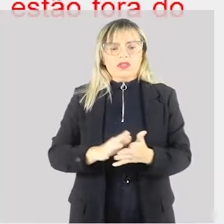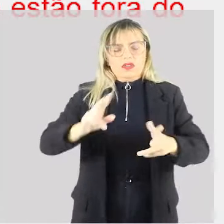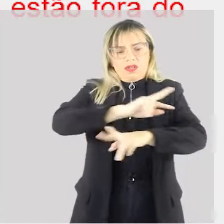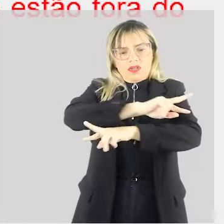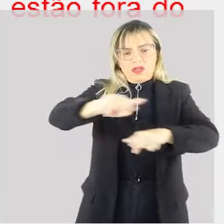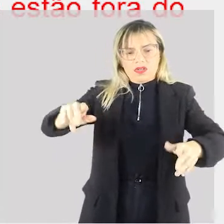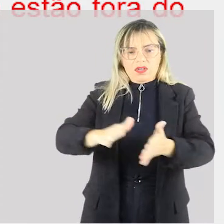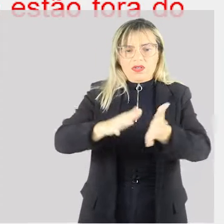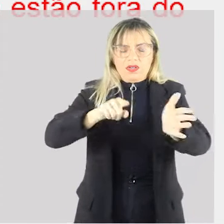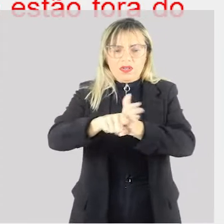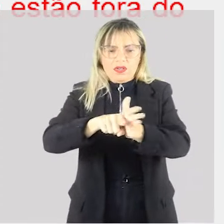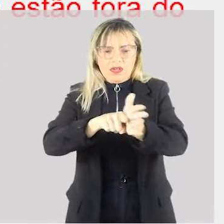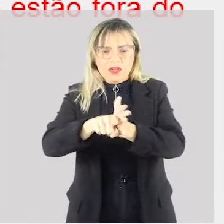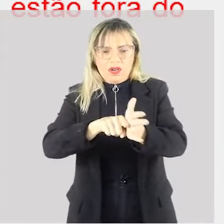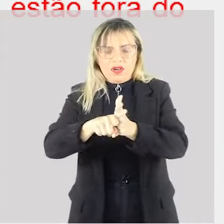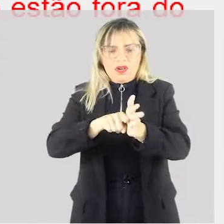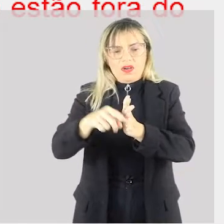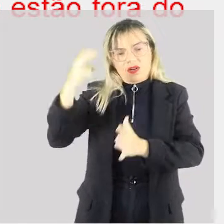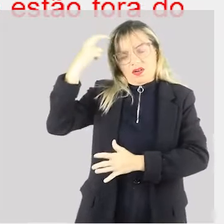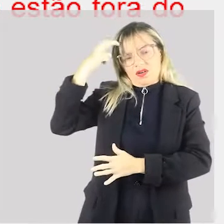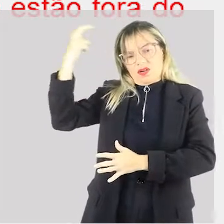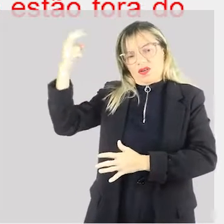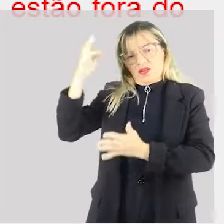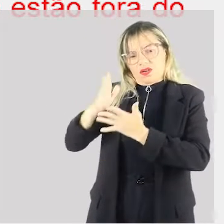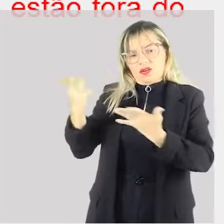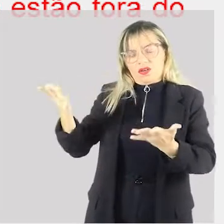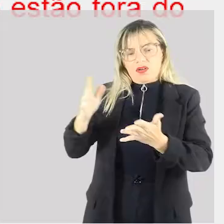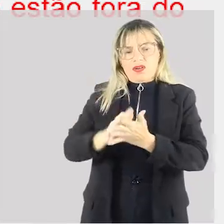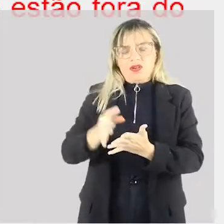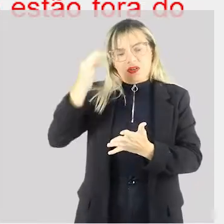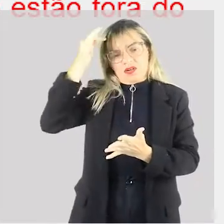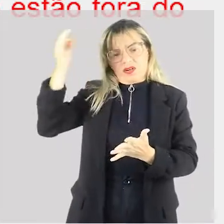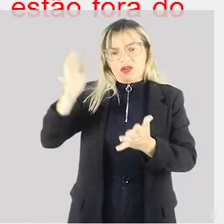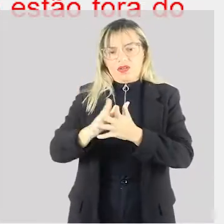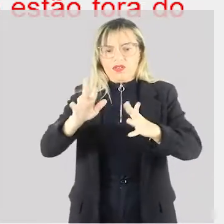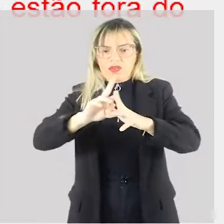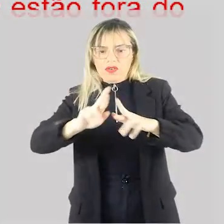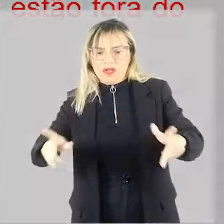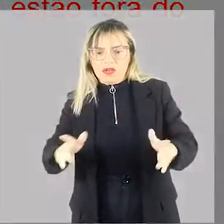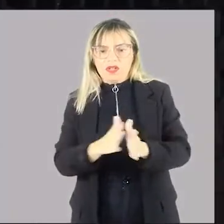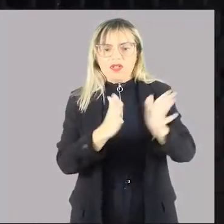evidentemente, trazer propostas completamente diferentes da de Spencer.